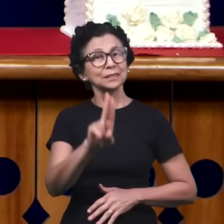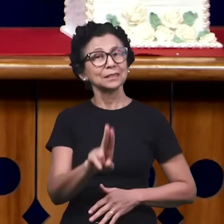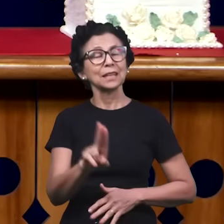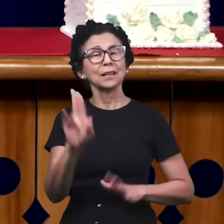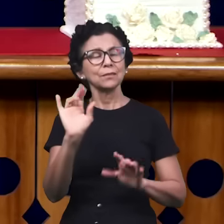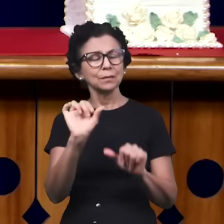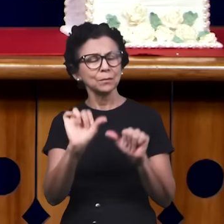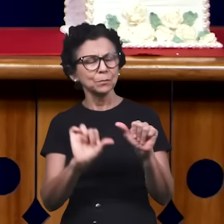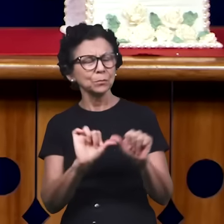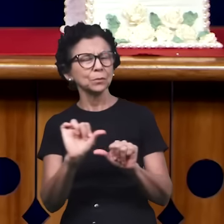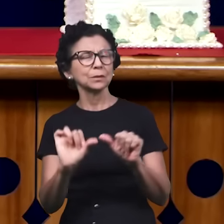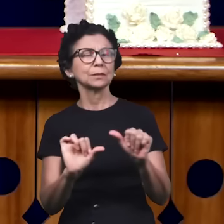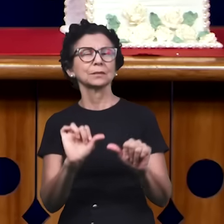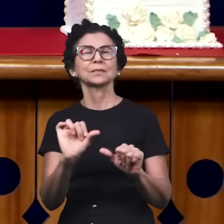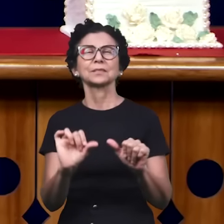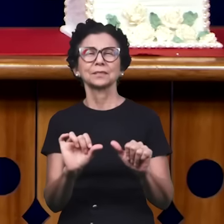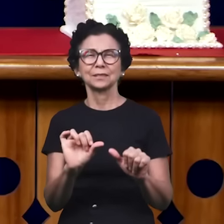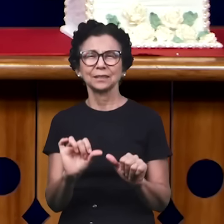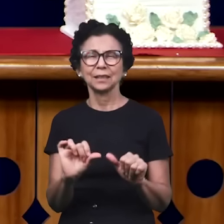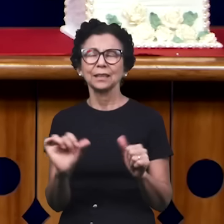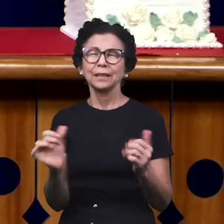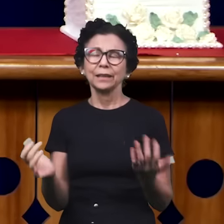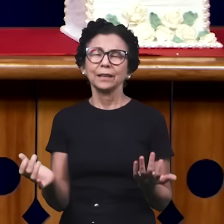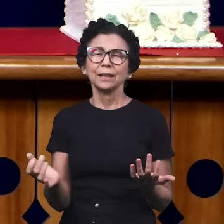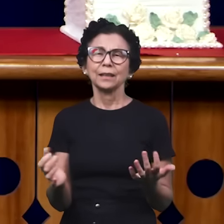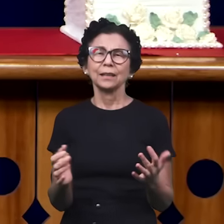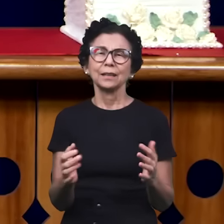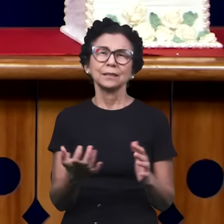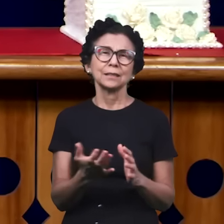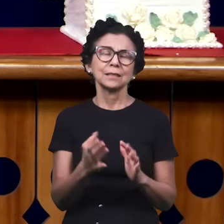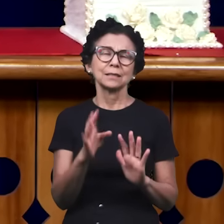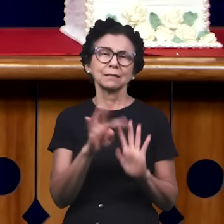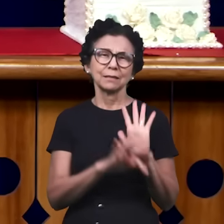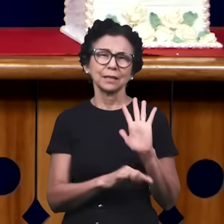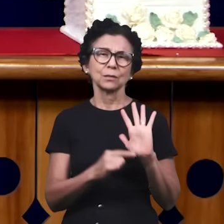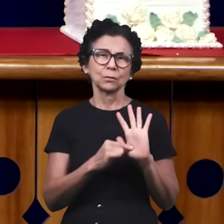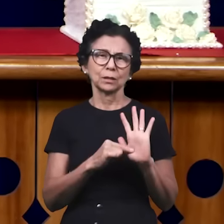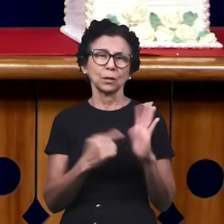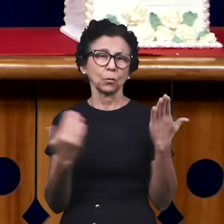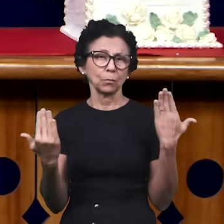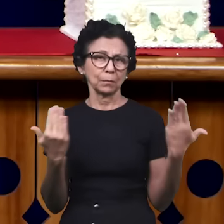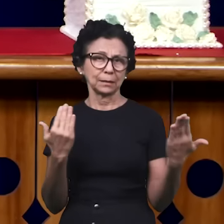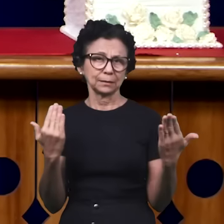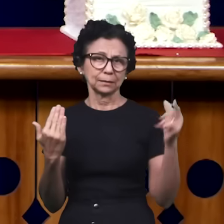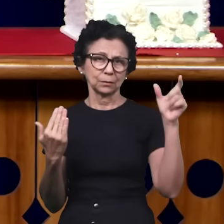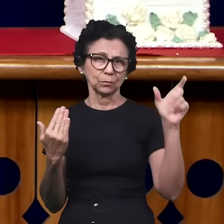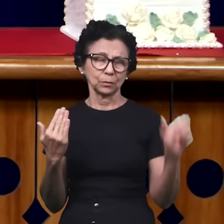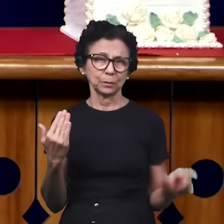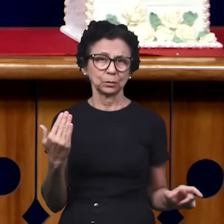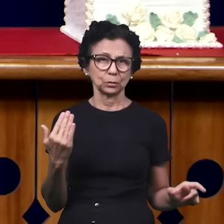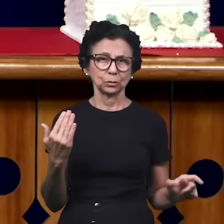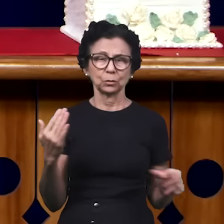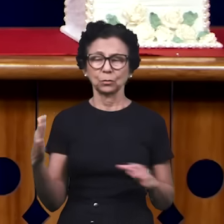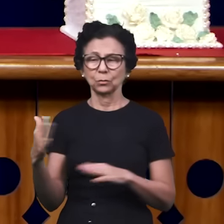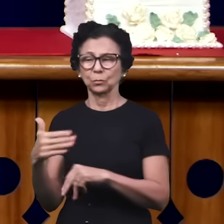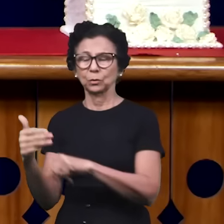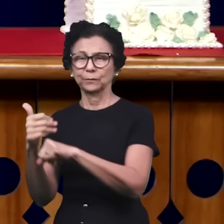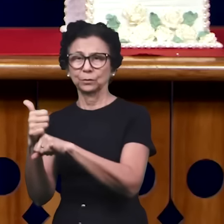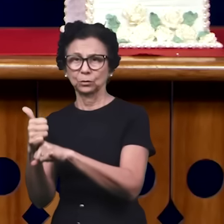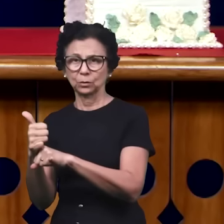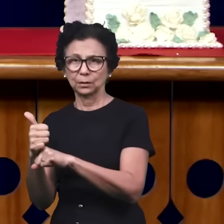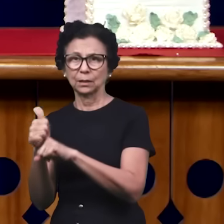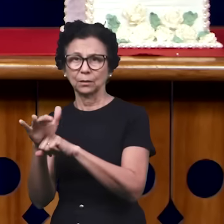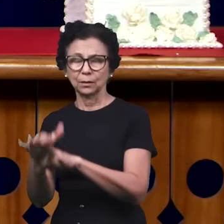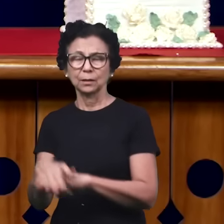é a forma que o Senhor dá ali, no caso dessa analogia que o Senhor está fazendo com o oleiro? A primeira coisa, ele pega o barro e